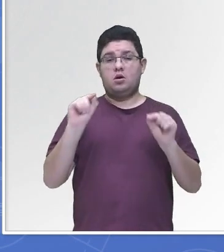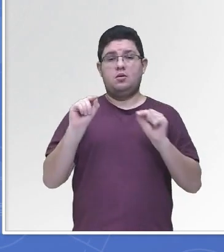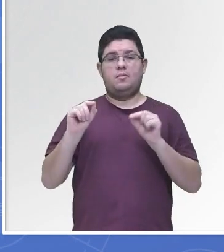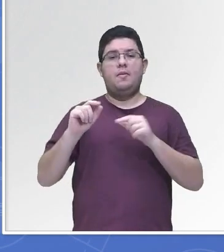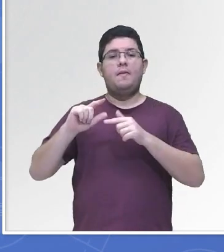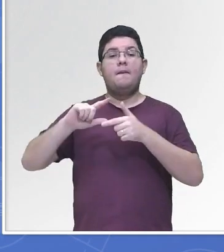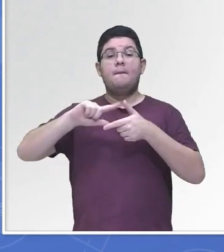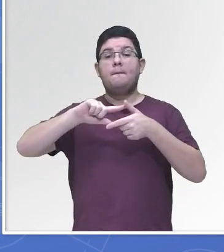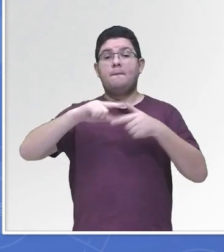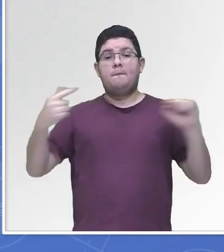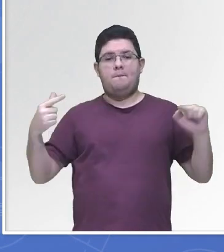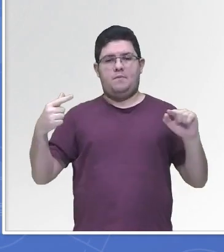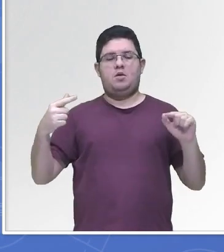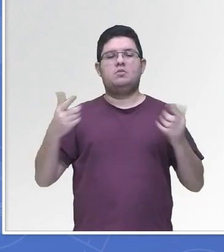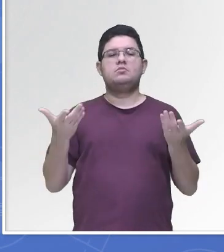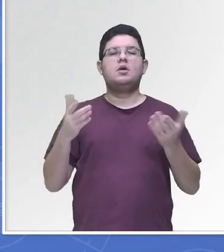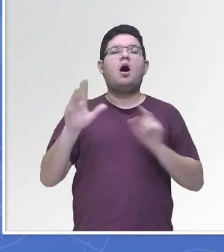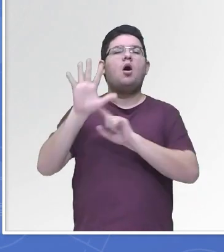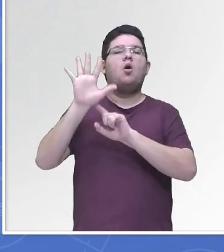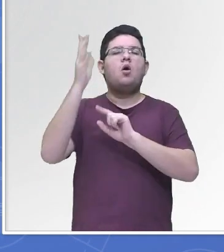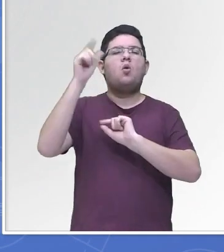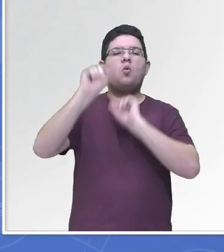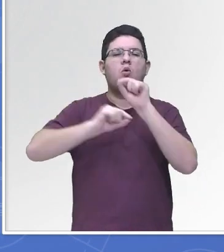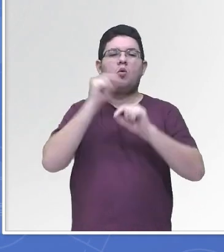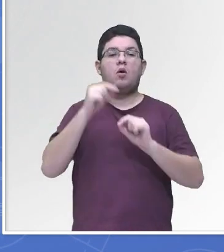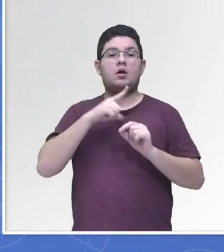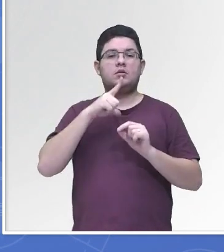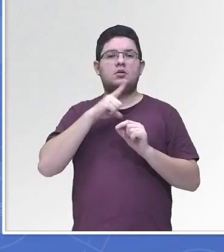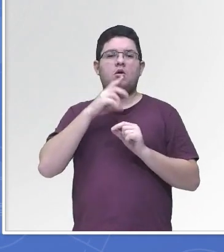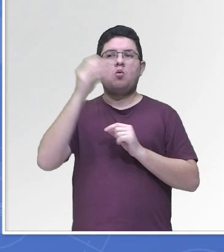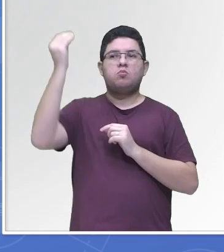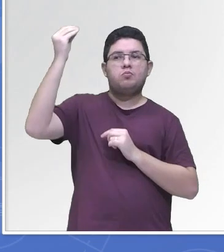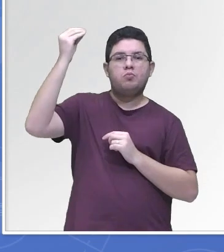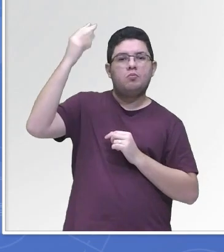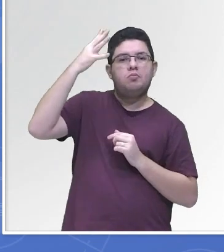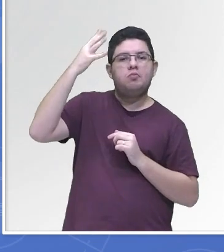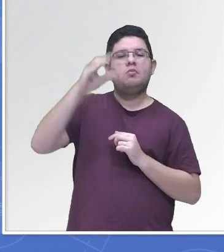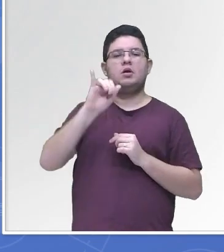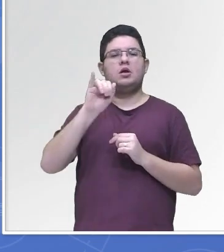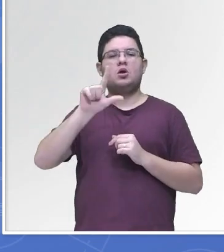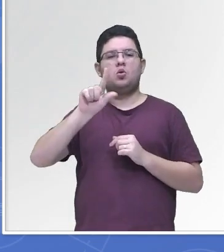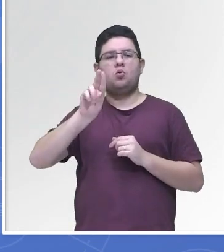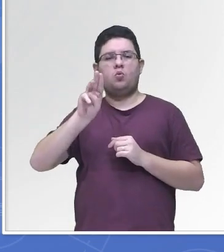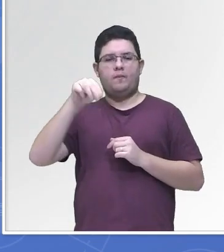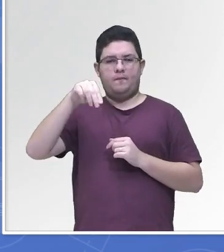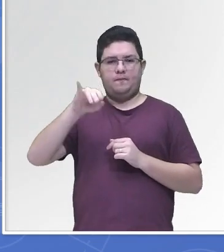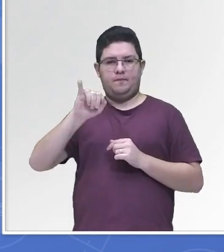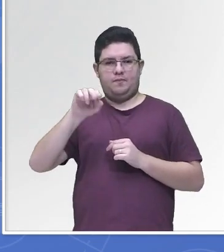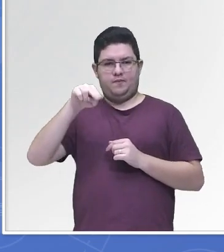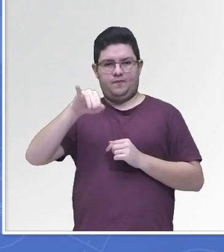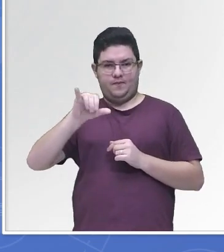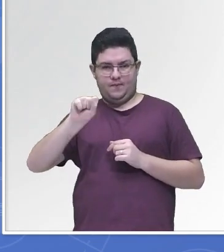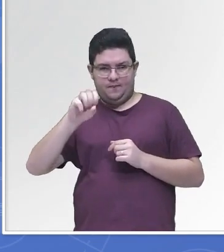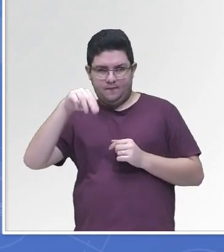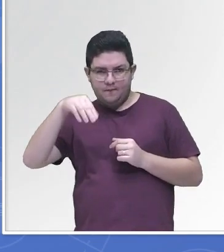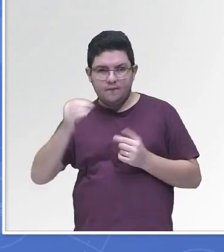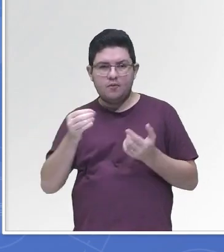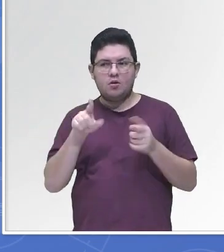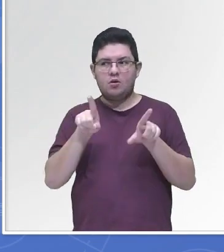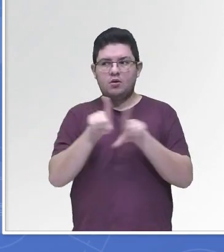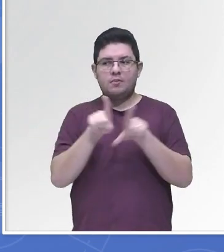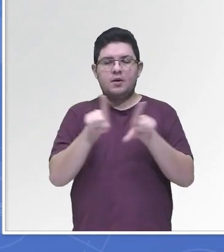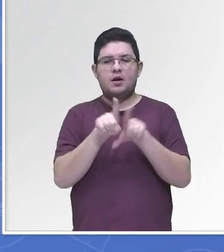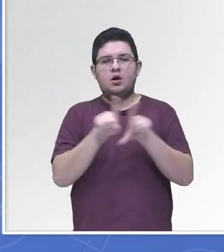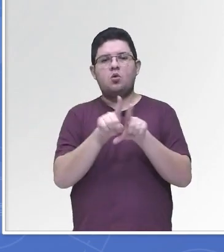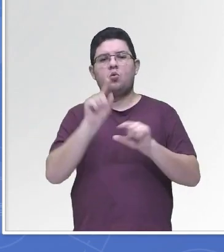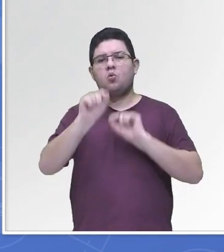racionalismo, aquele processo todo, renascimento cultural, renascimento religioso, renascimento das artes, aquela coisa toda, e a razão